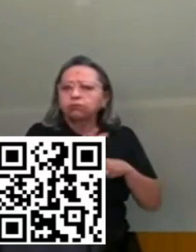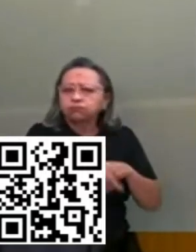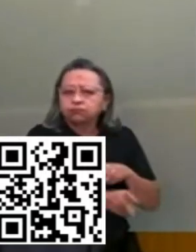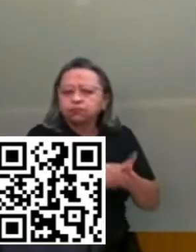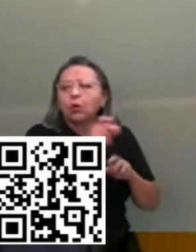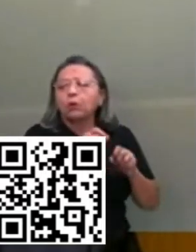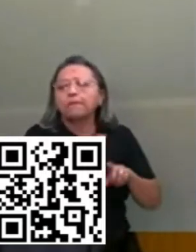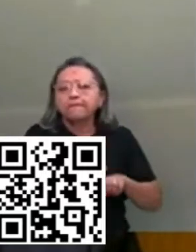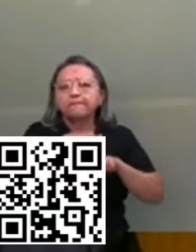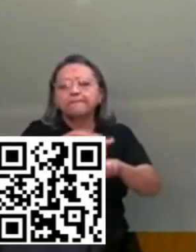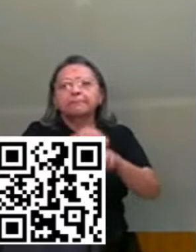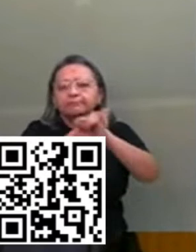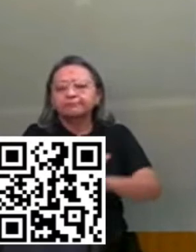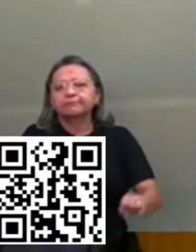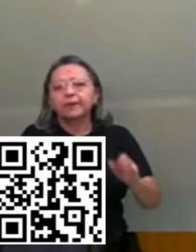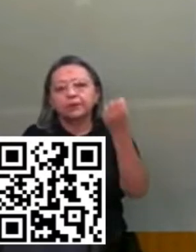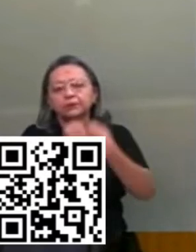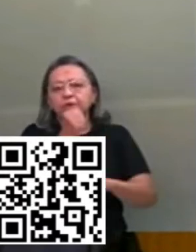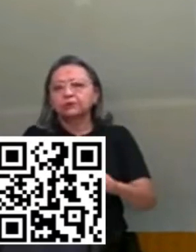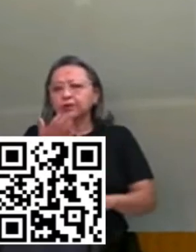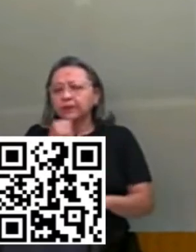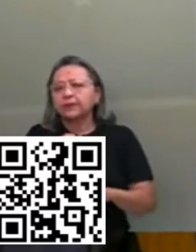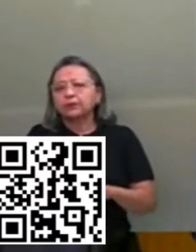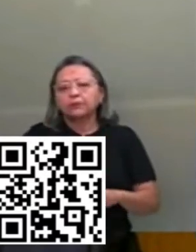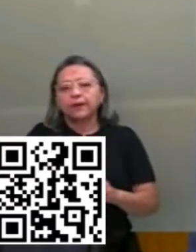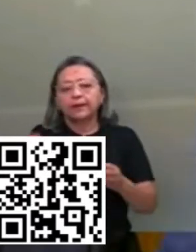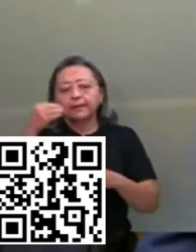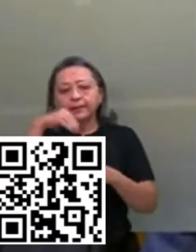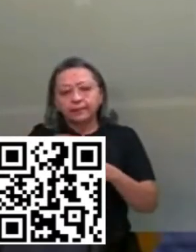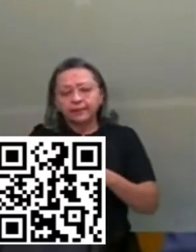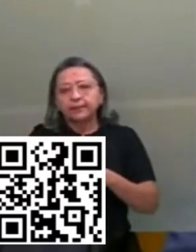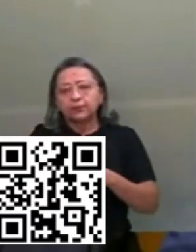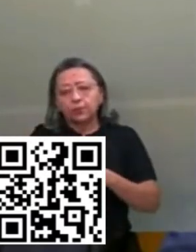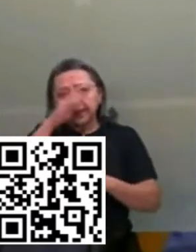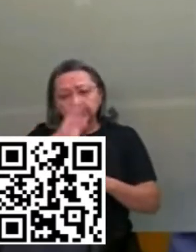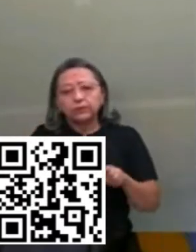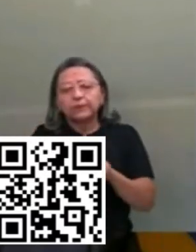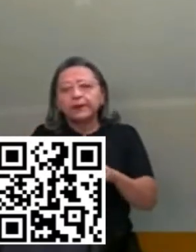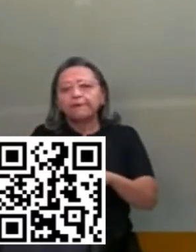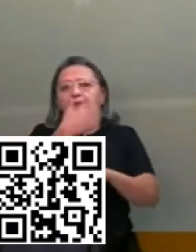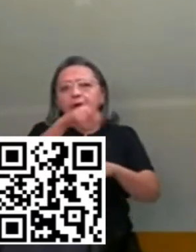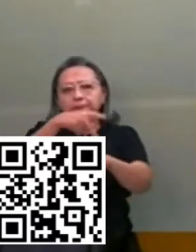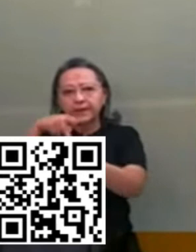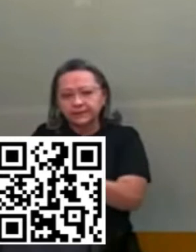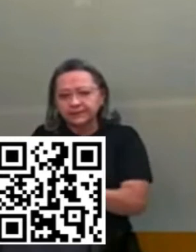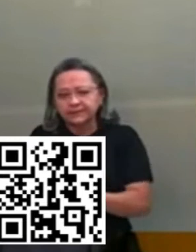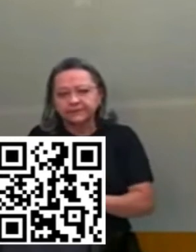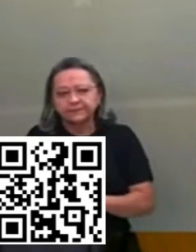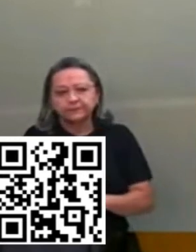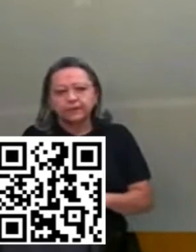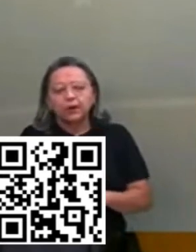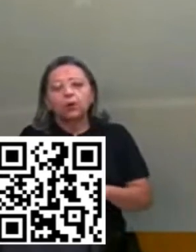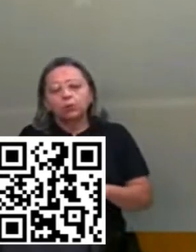como protagonista na produção de alimentos, tanto para dentro como para fora do Brasil.